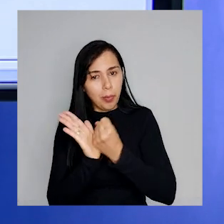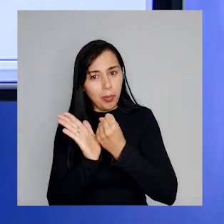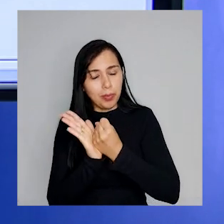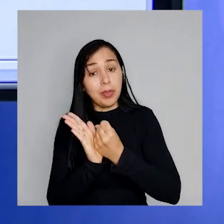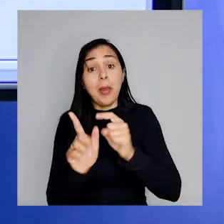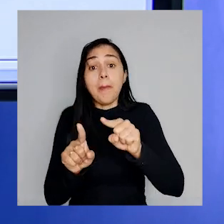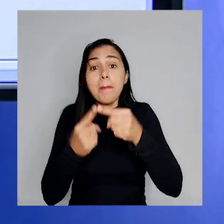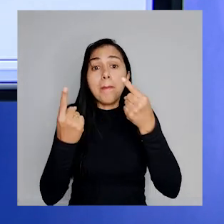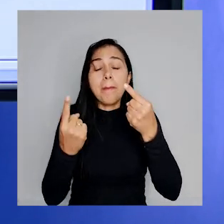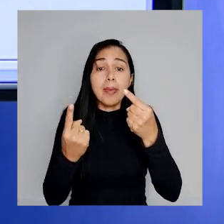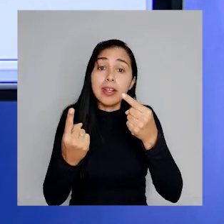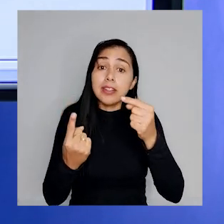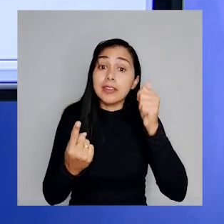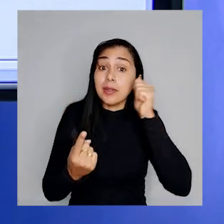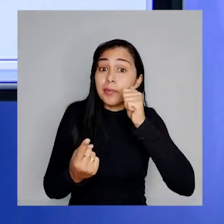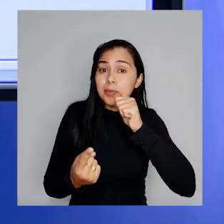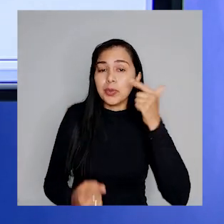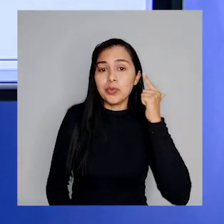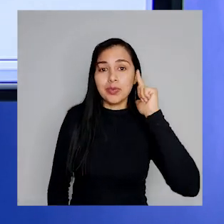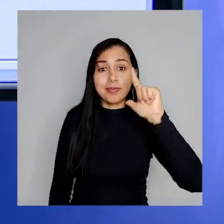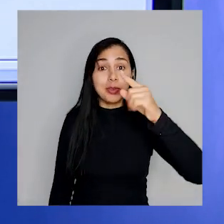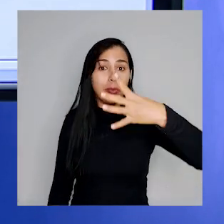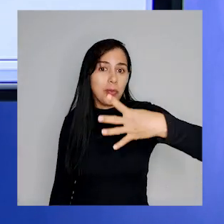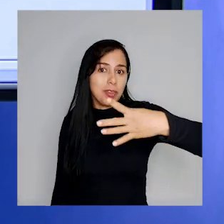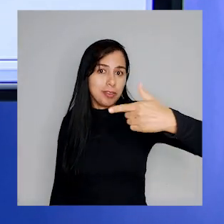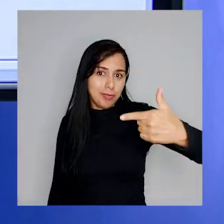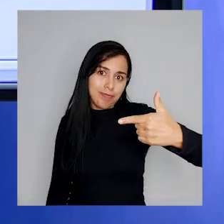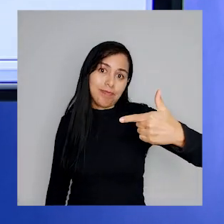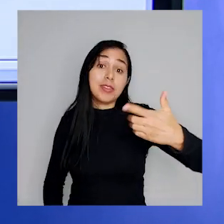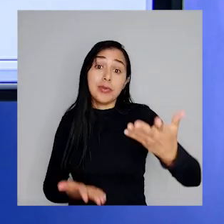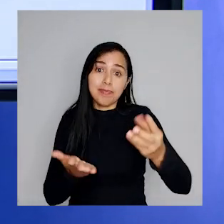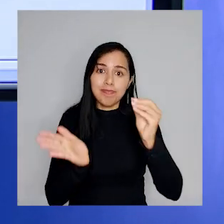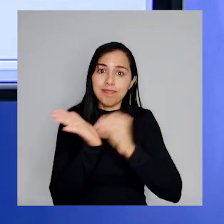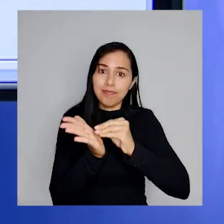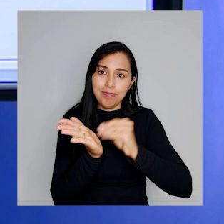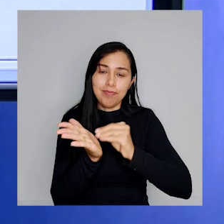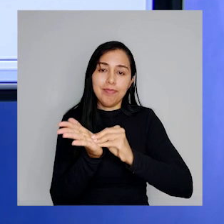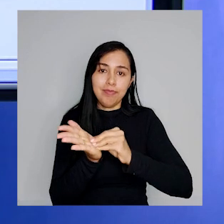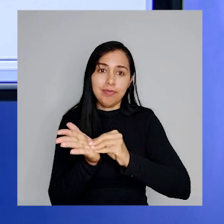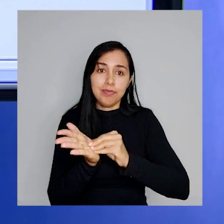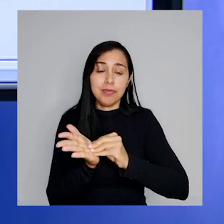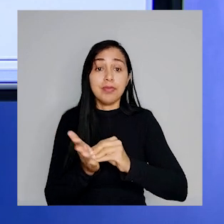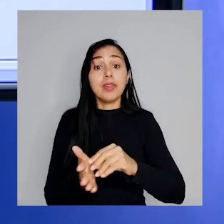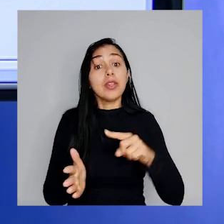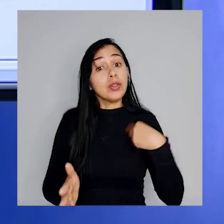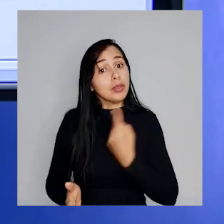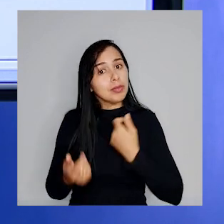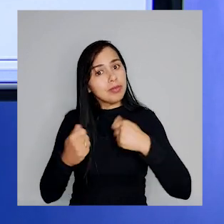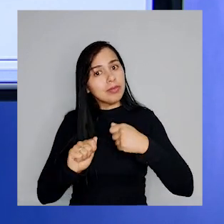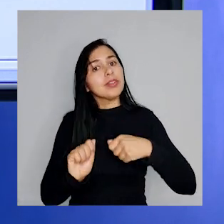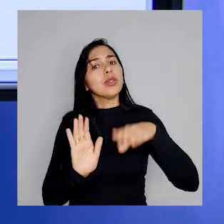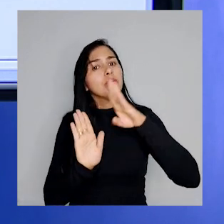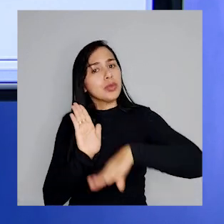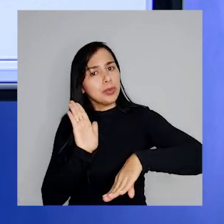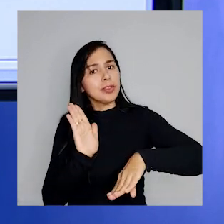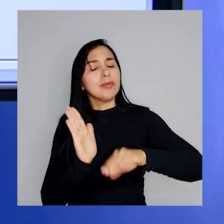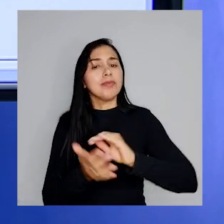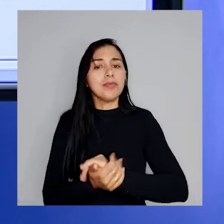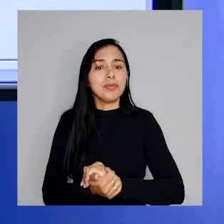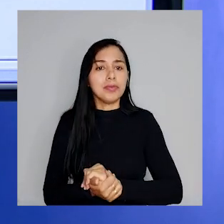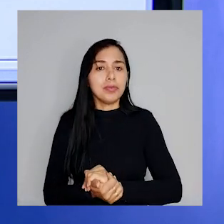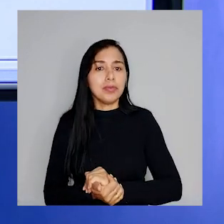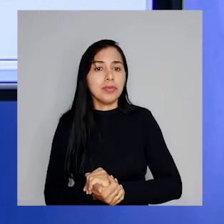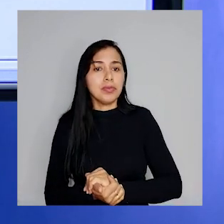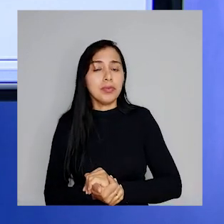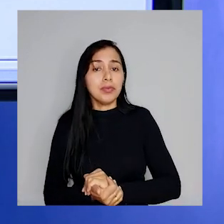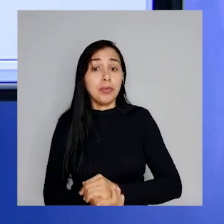fez 42, vamos ver quantos pontos ainda restam. Então, vamos fazer aqui essa